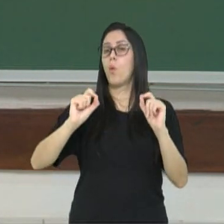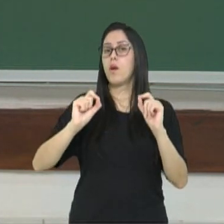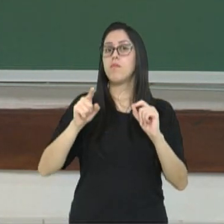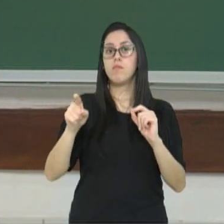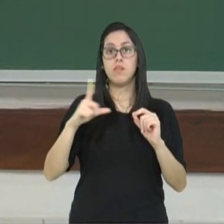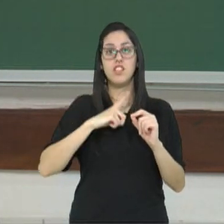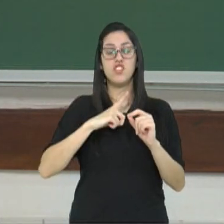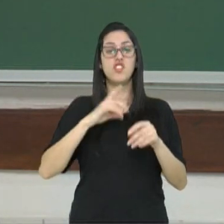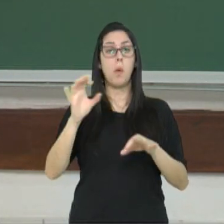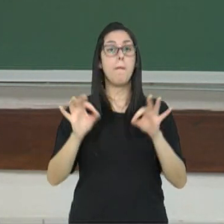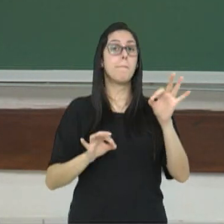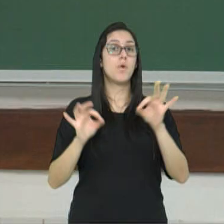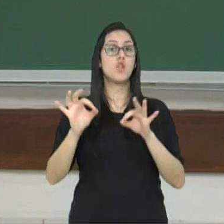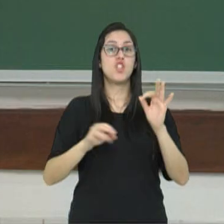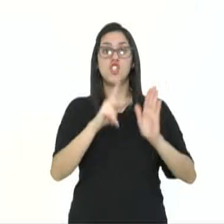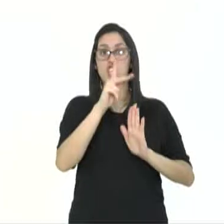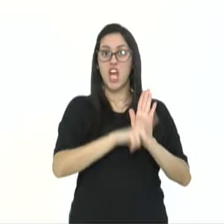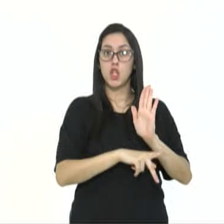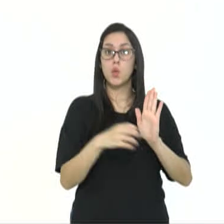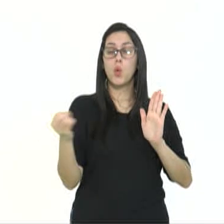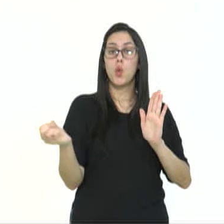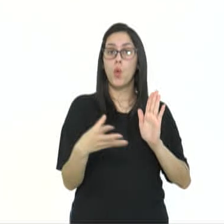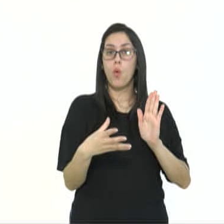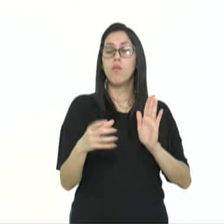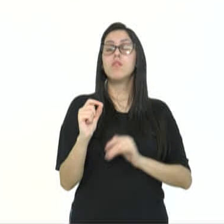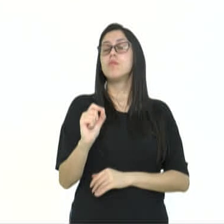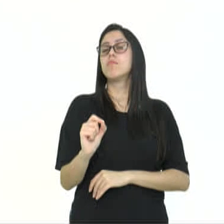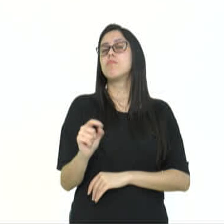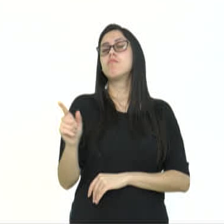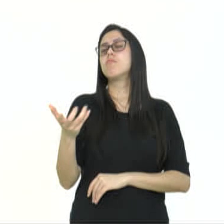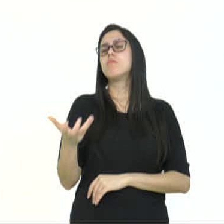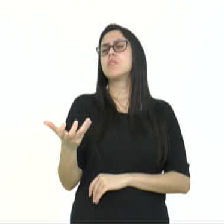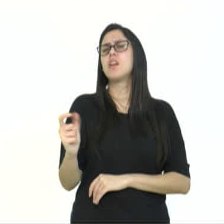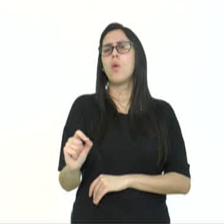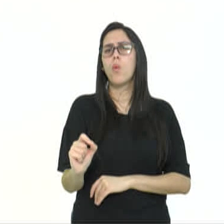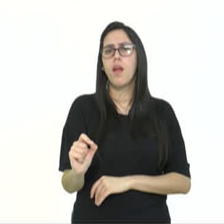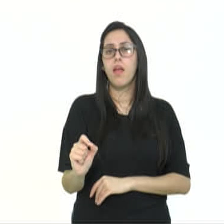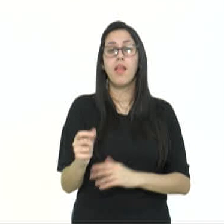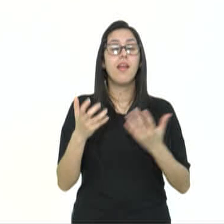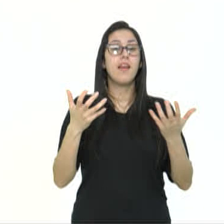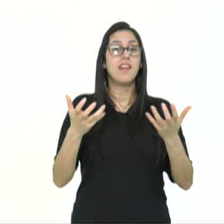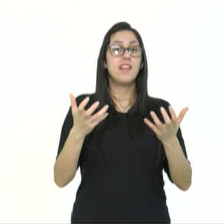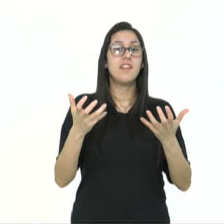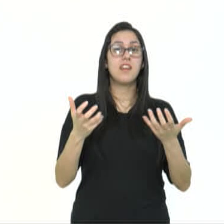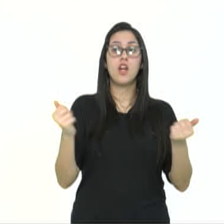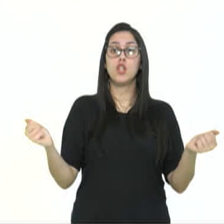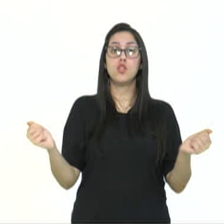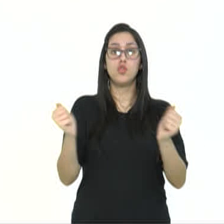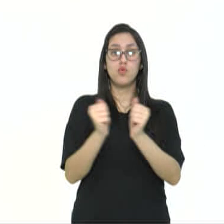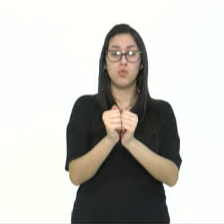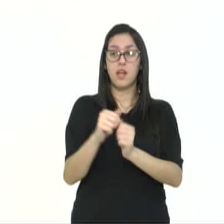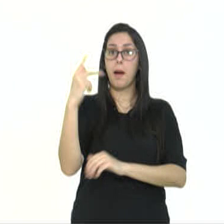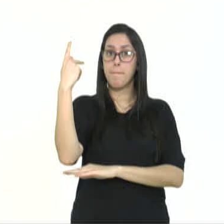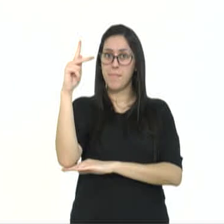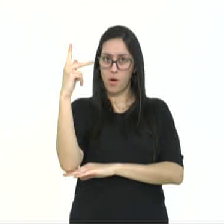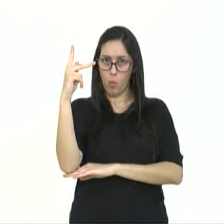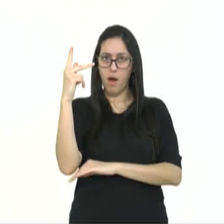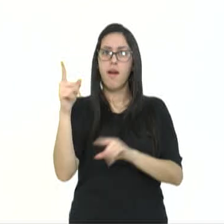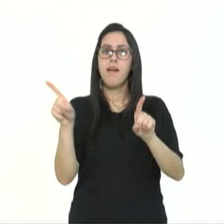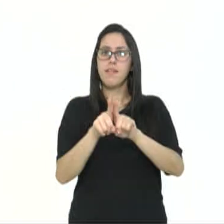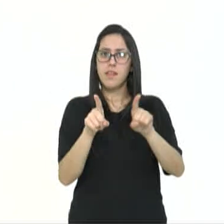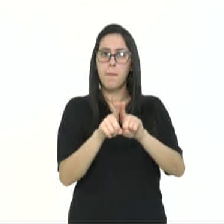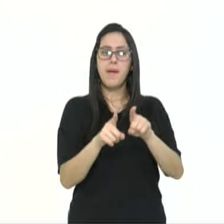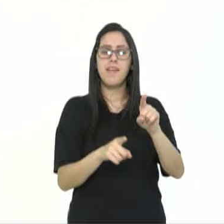de Grande Paraguai e que ele queria o quê? Juntar o Paraguai, parte do Rio Grande do Sul, do